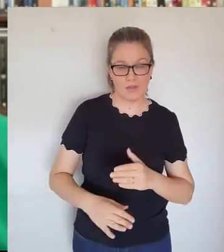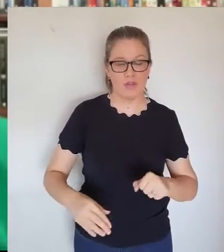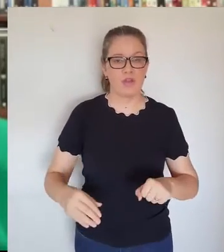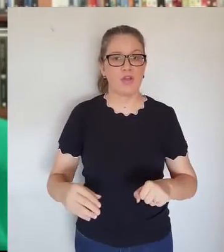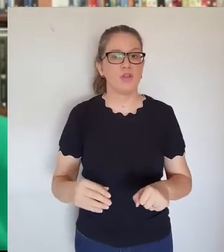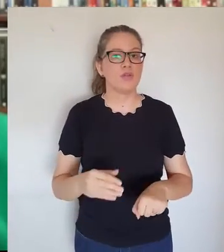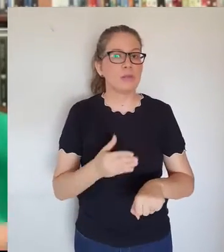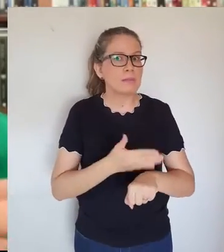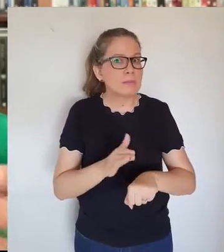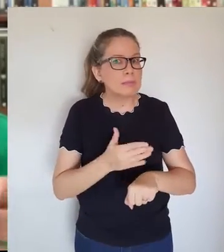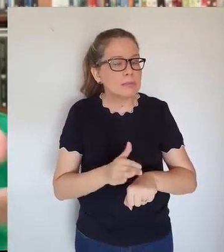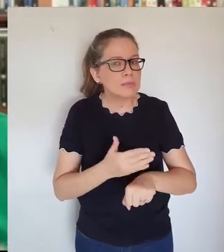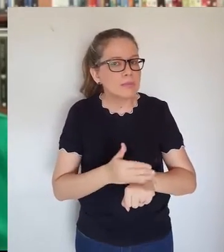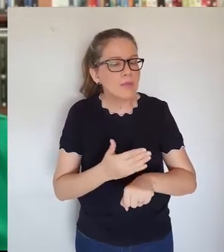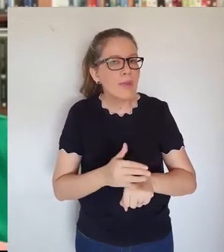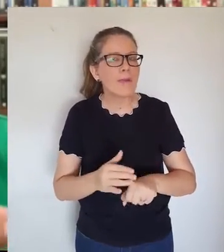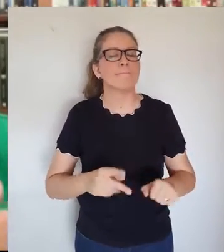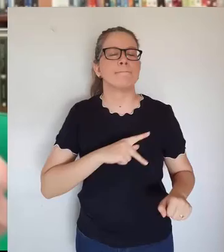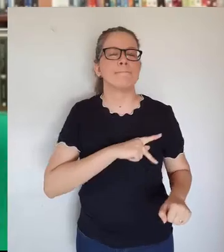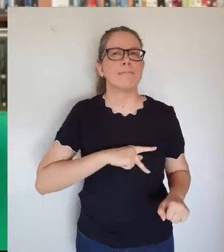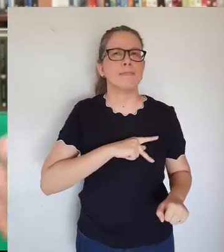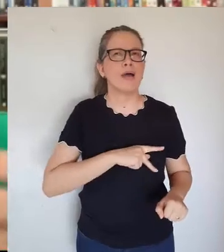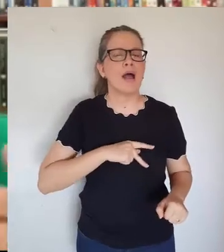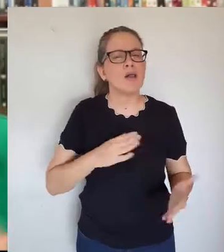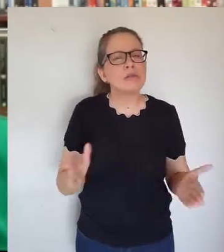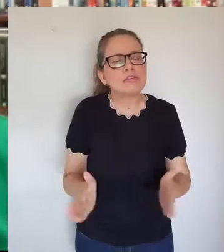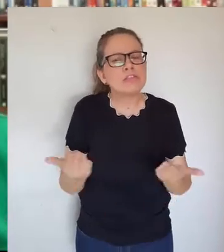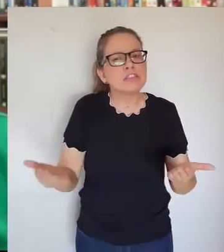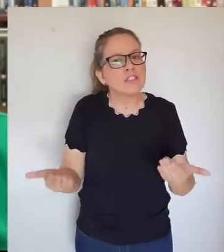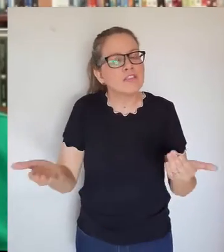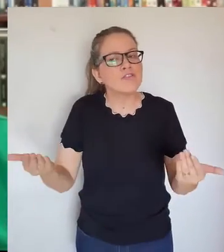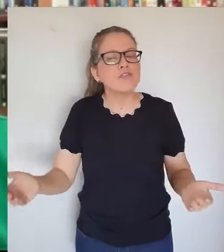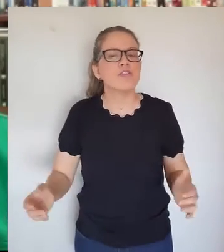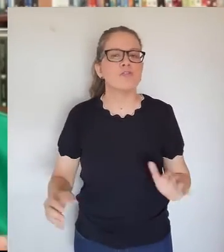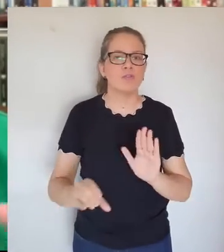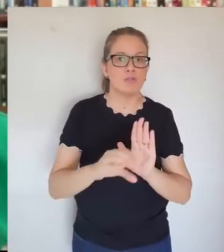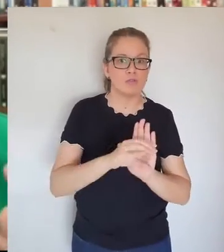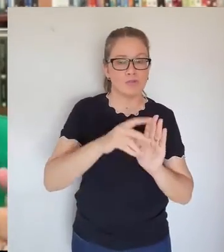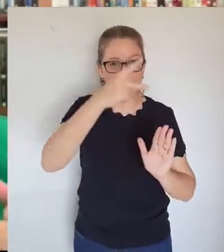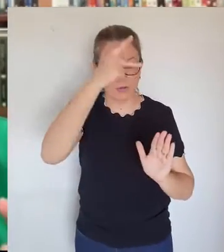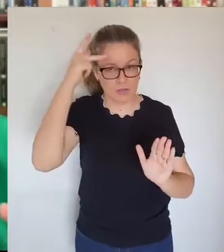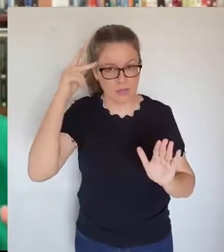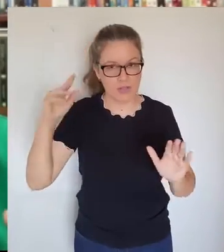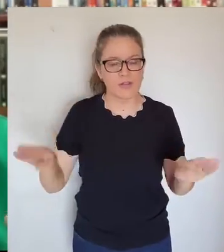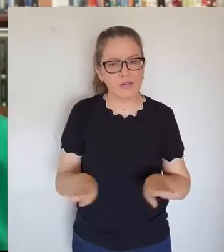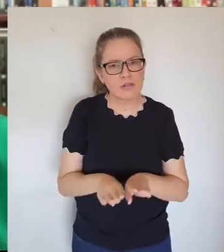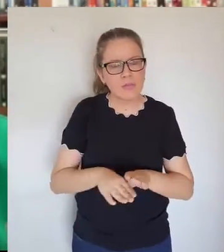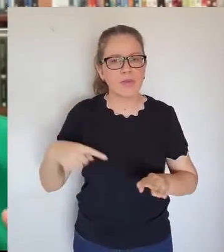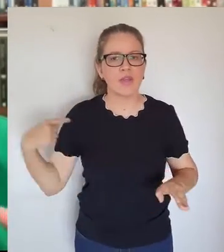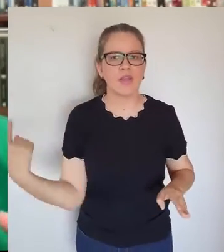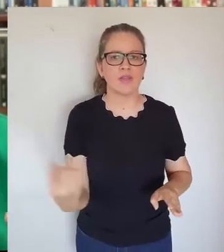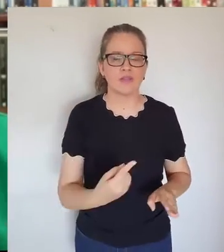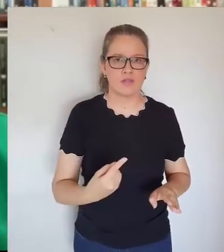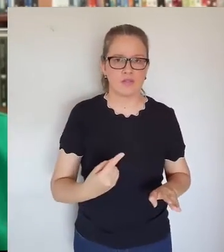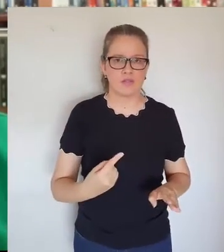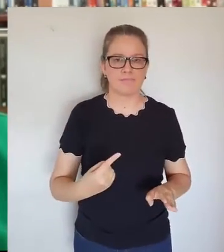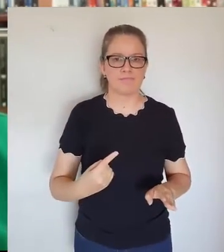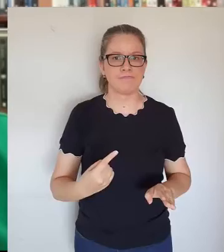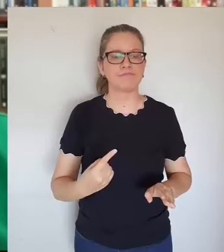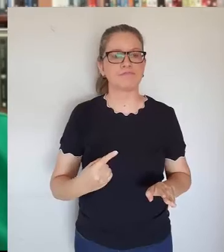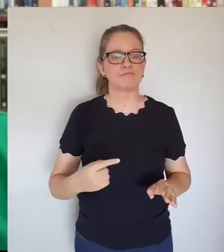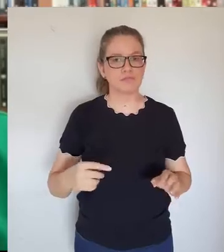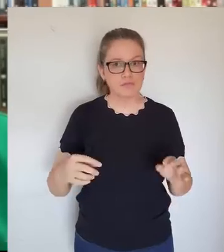o apóstolo Paulo incentivou os colossenses e nos incentivou também à oração perseverante e ao testemunho